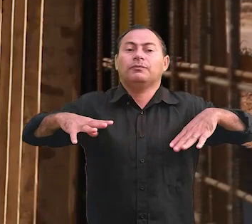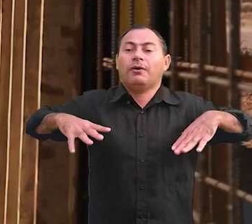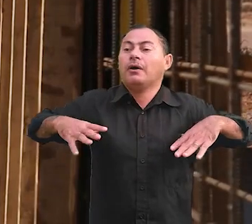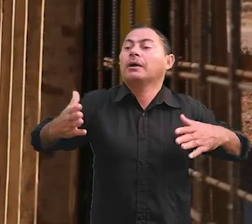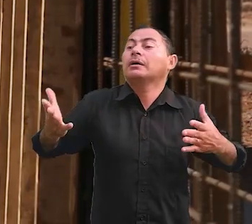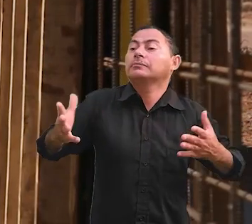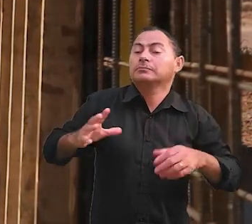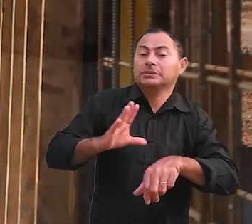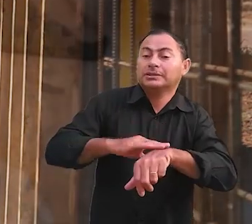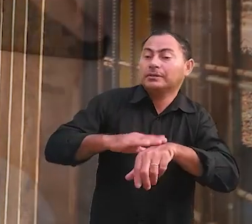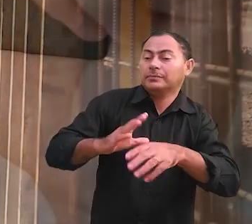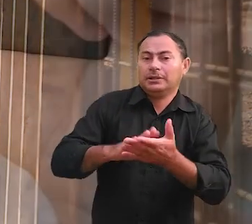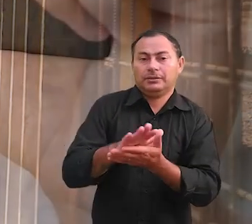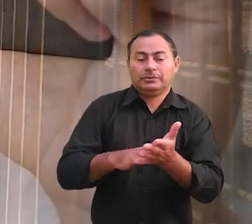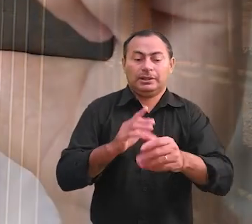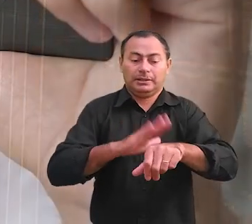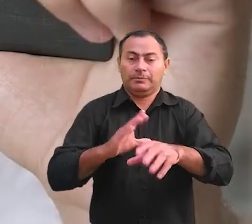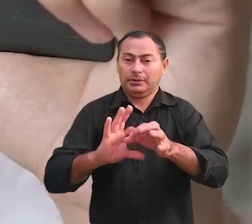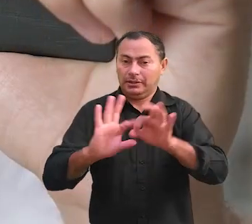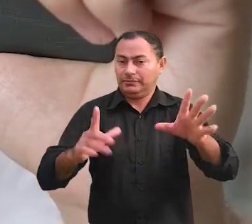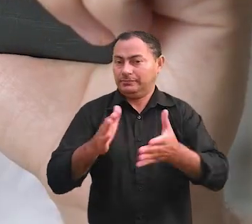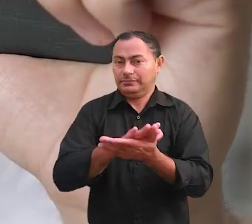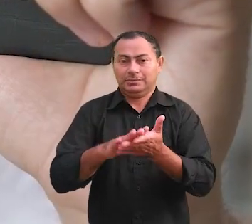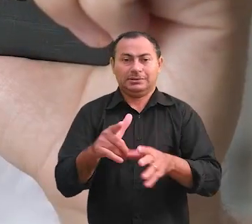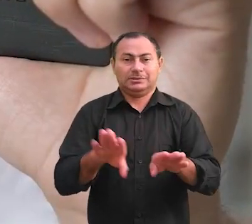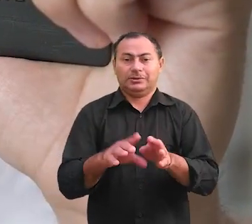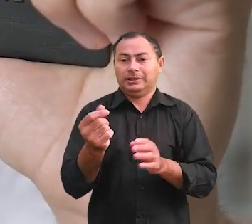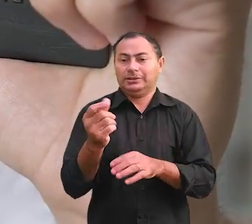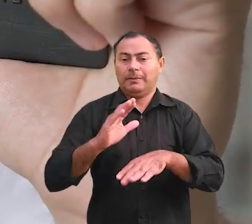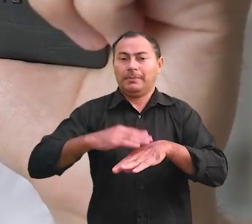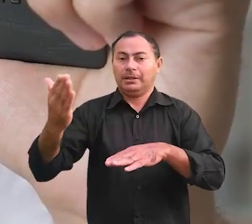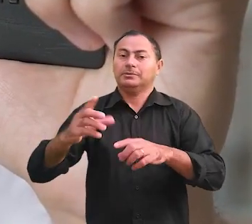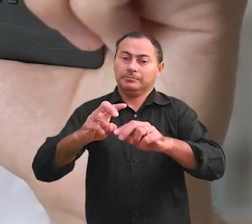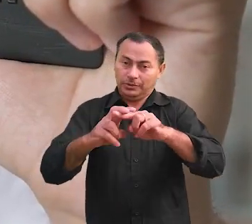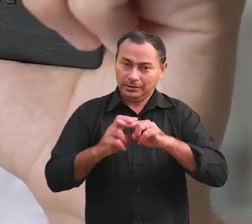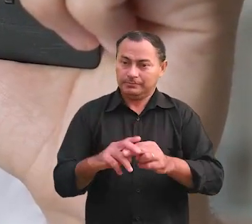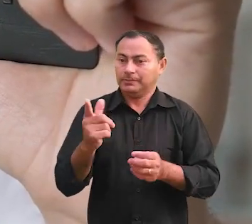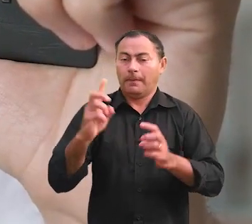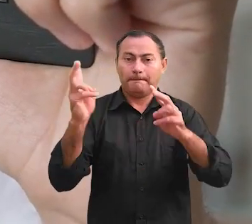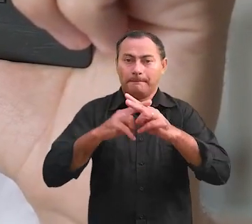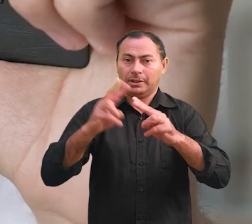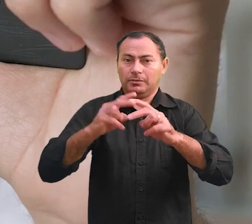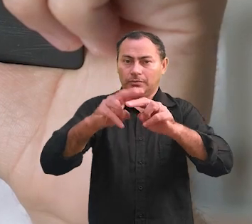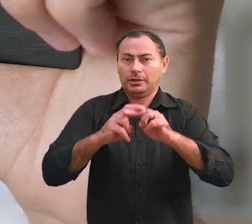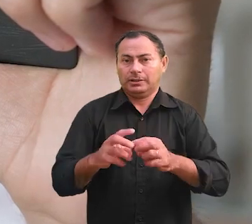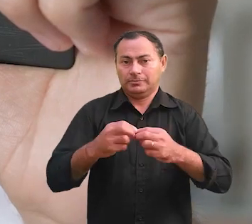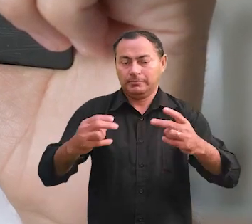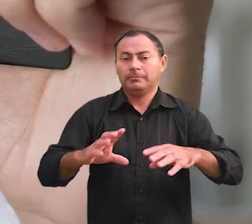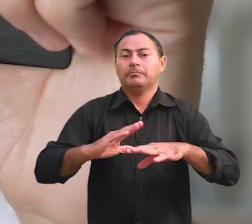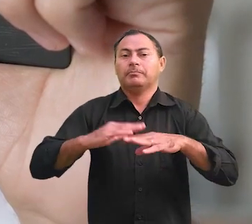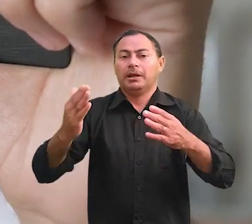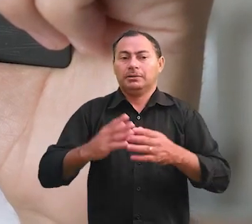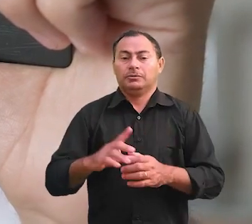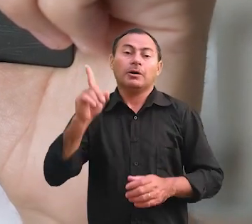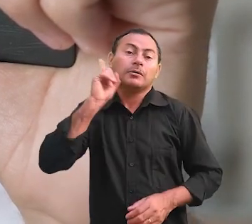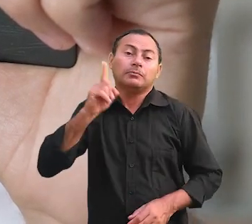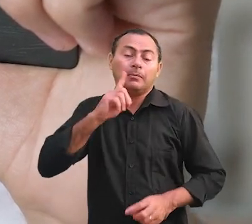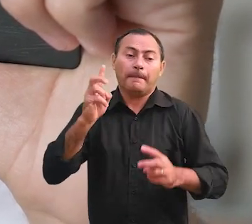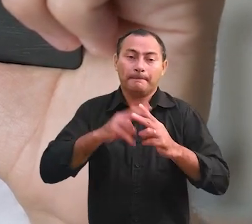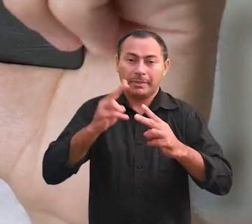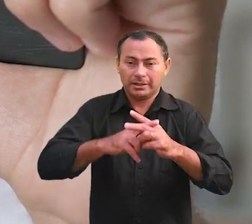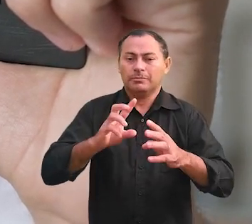nossas horas e folga ele não tem tempo livre também não tem dinheiro extra por isso não brigam por causa disso mas